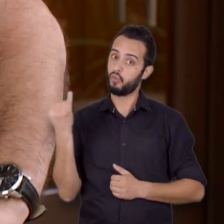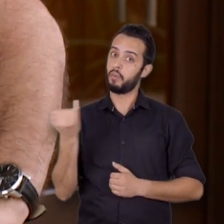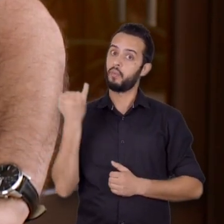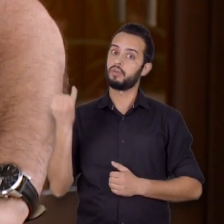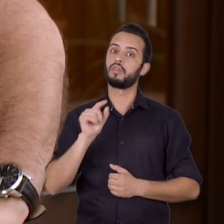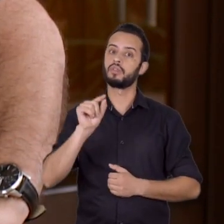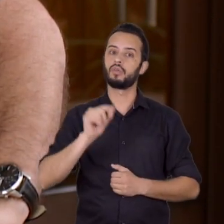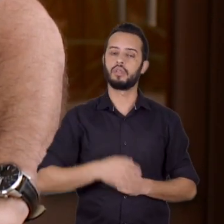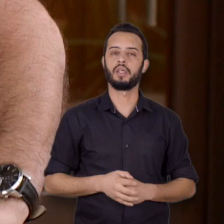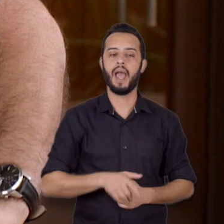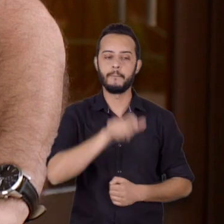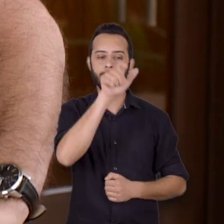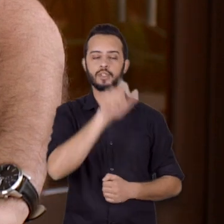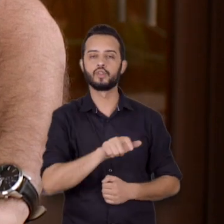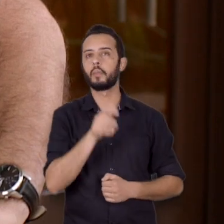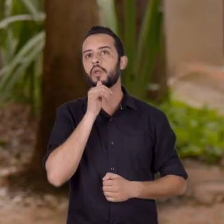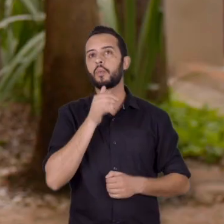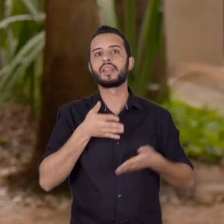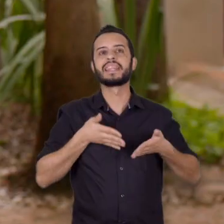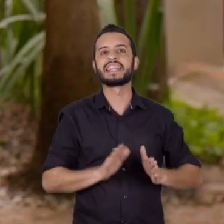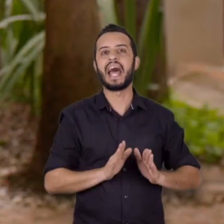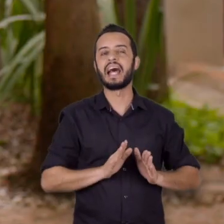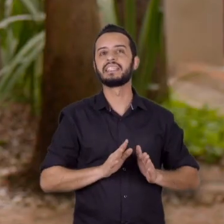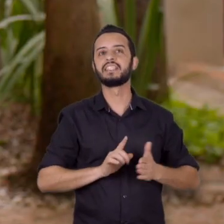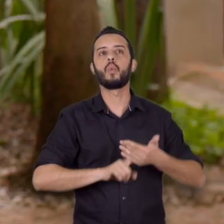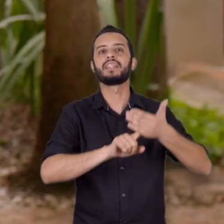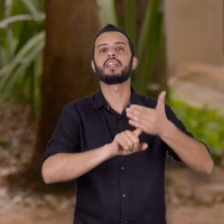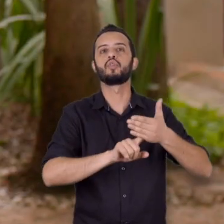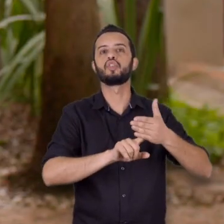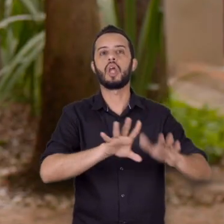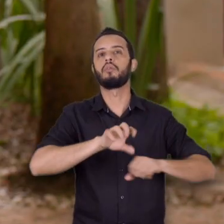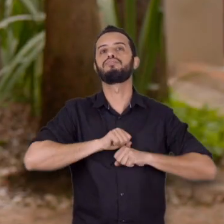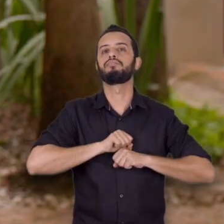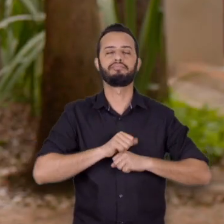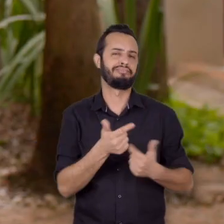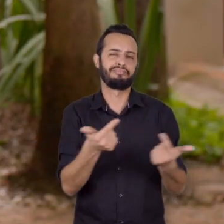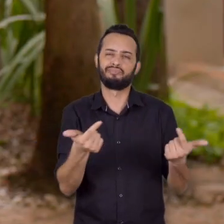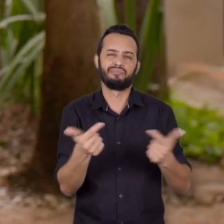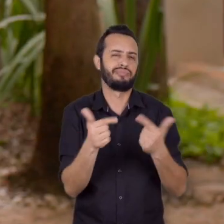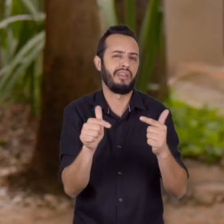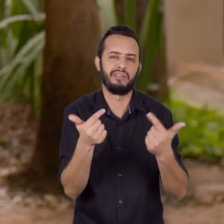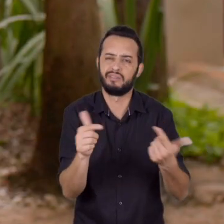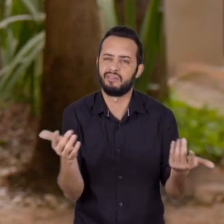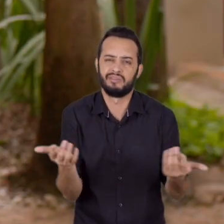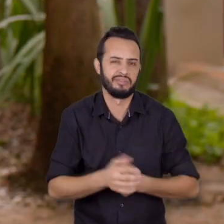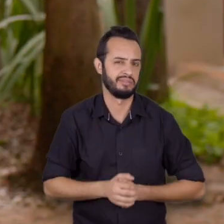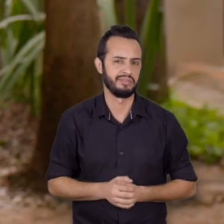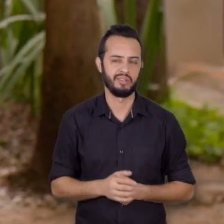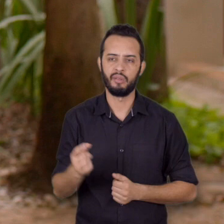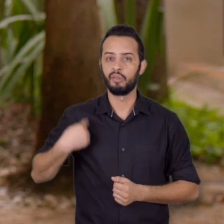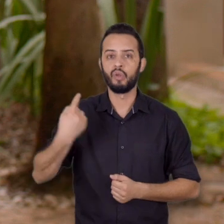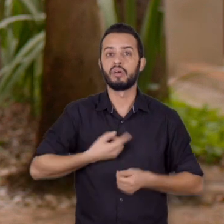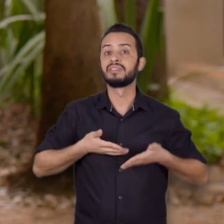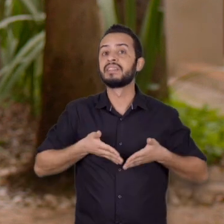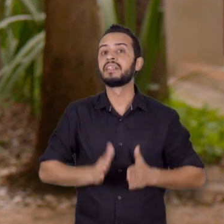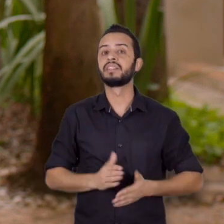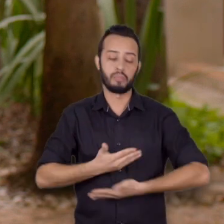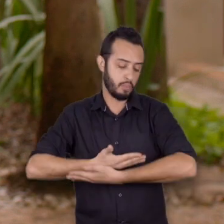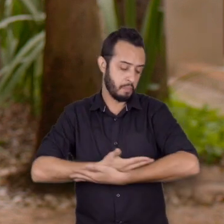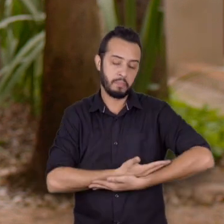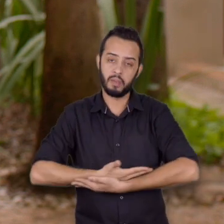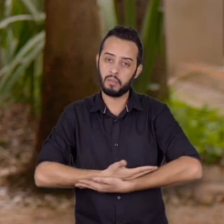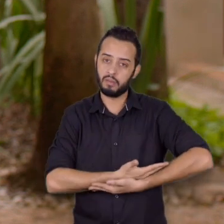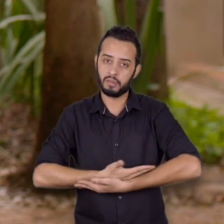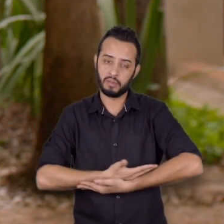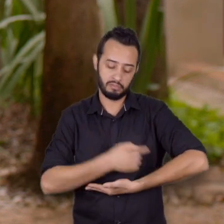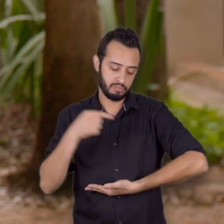importância, que é o nativo digital, né? Ah, o cara já nasceu digital. Não existe, né? Você nasce neném,